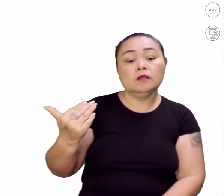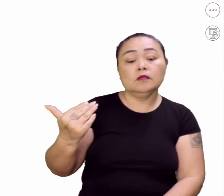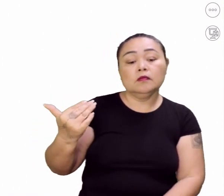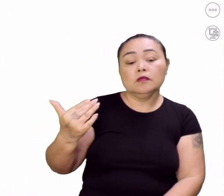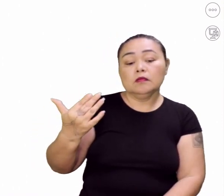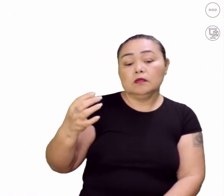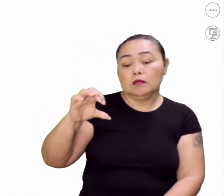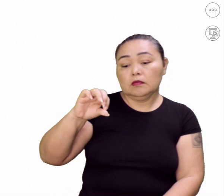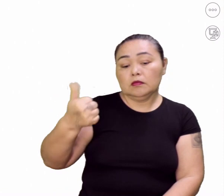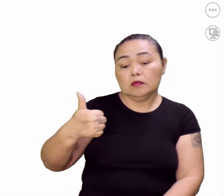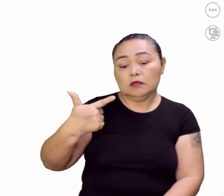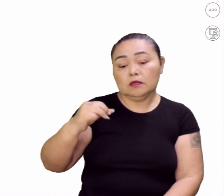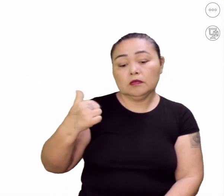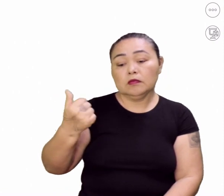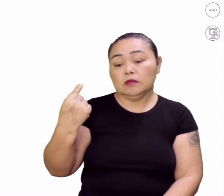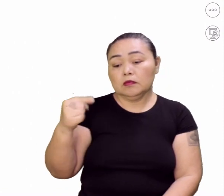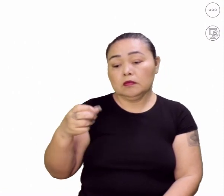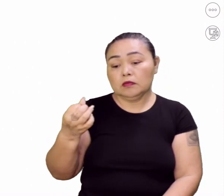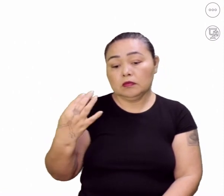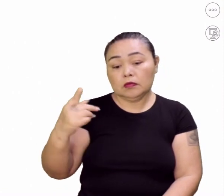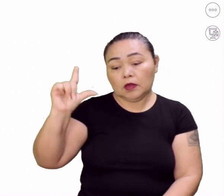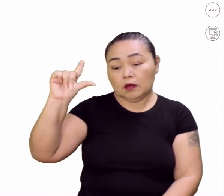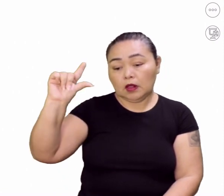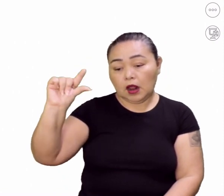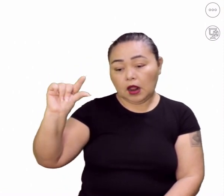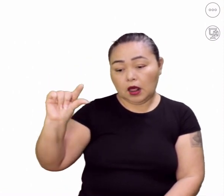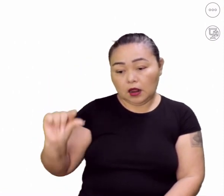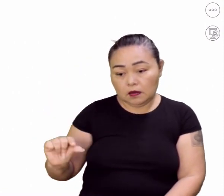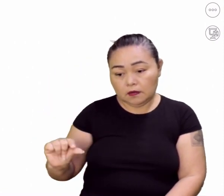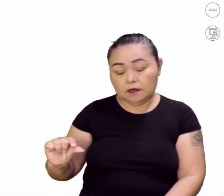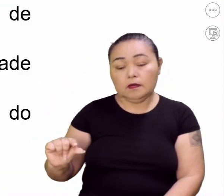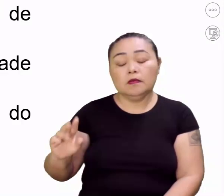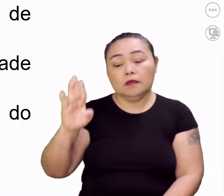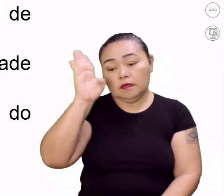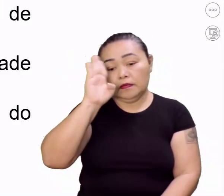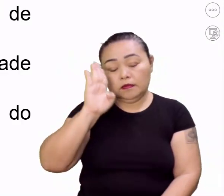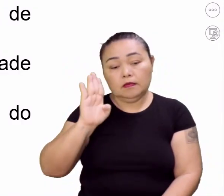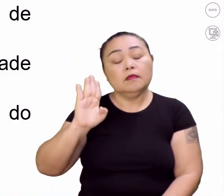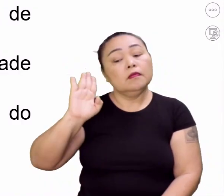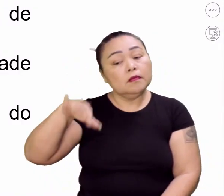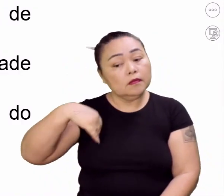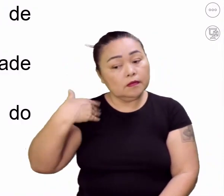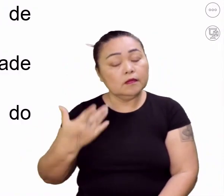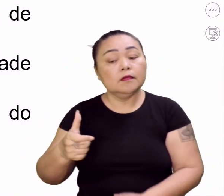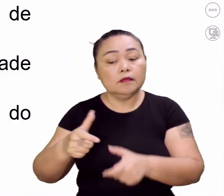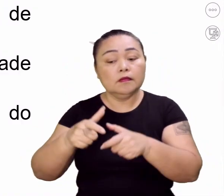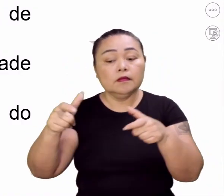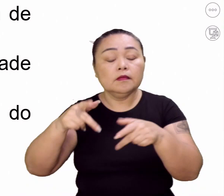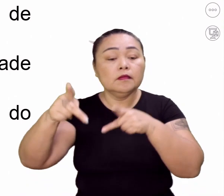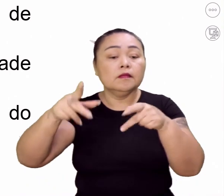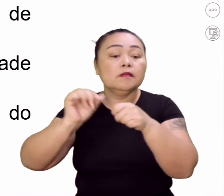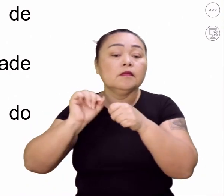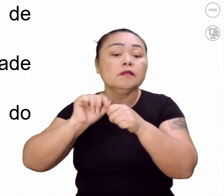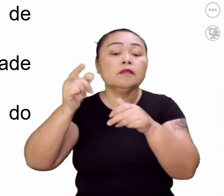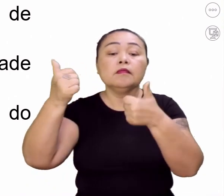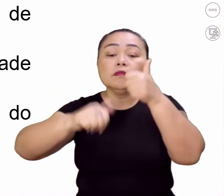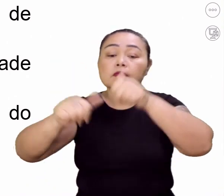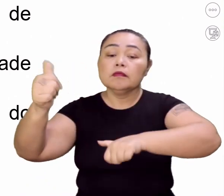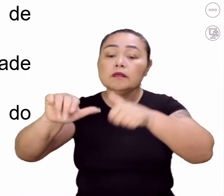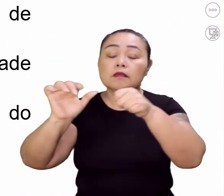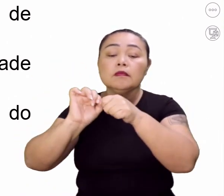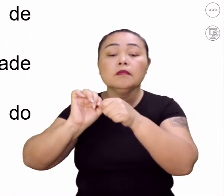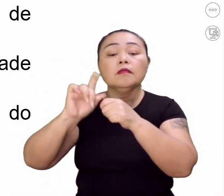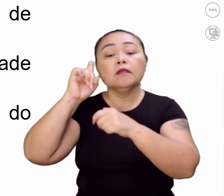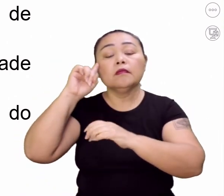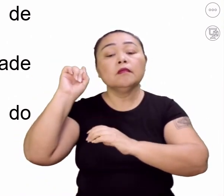2000, 1,64. Então, queda, né, no crescimento do Brasil, mas aí o Brasil ainda continua crescendo. Vamos lá. Analisando